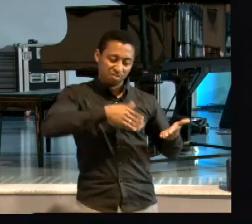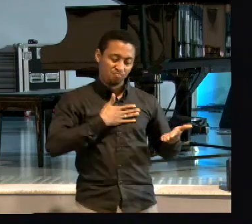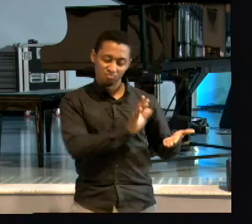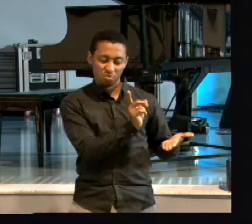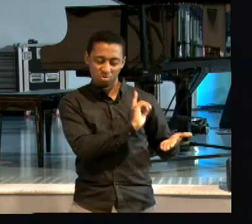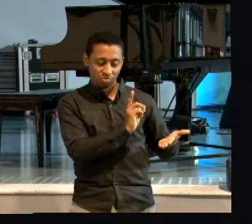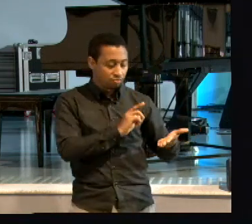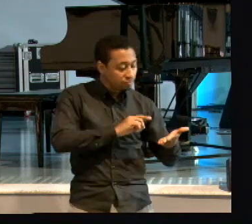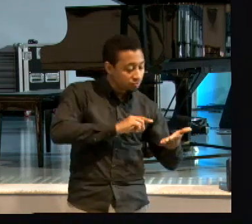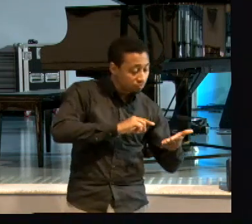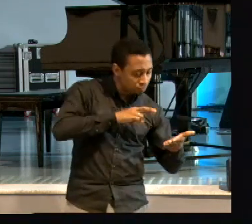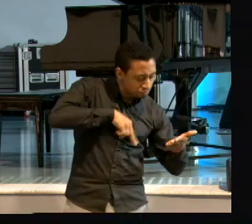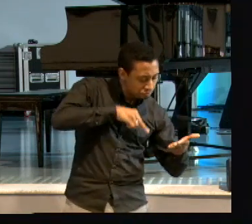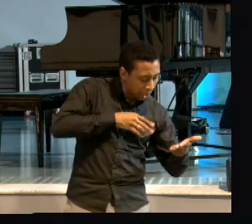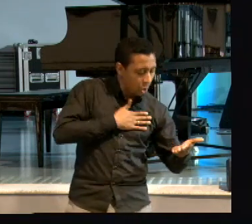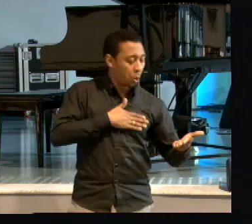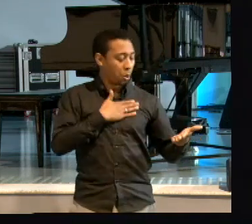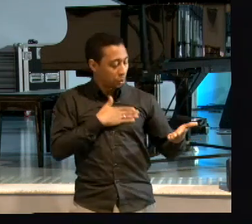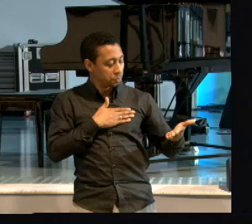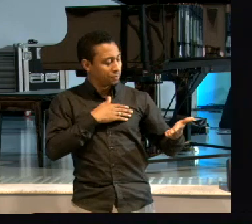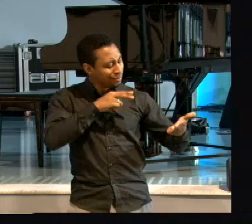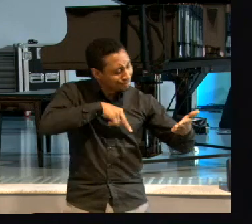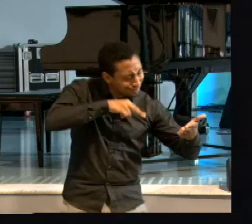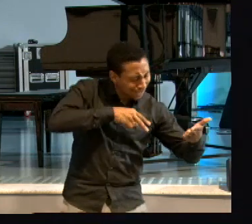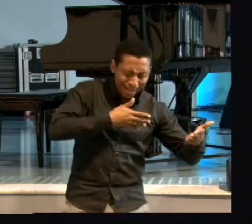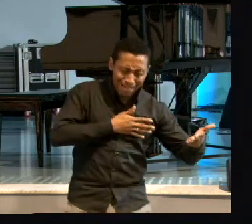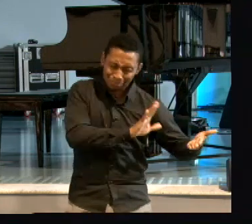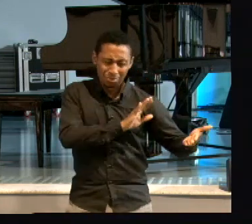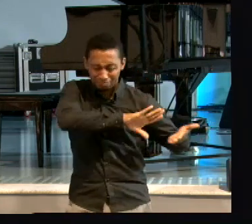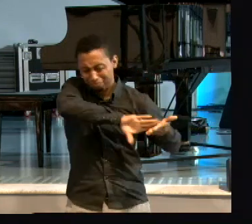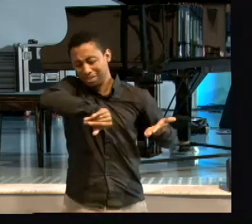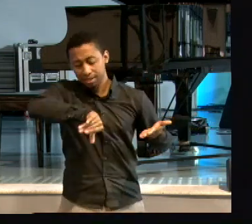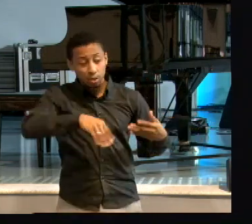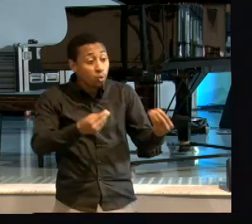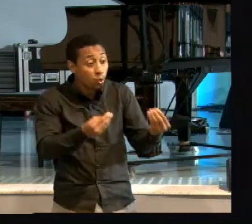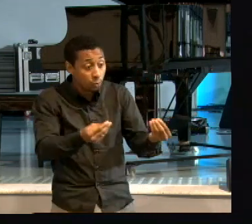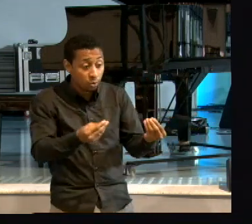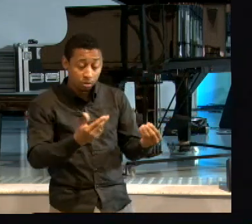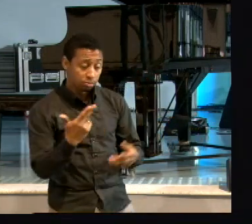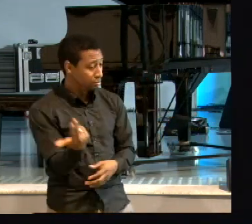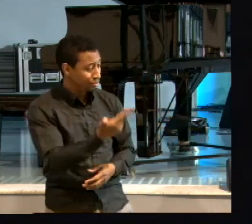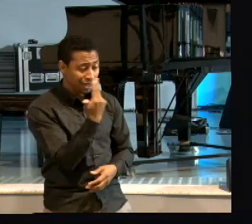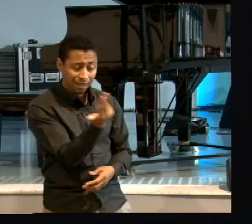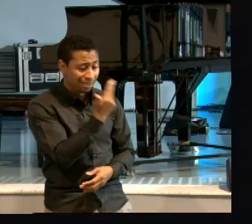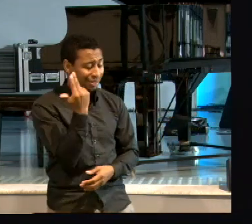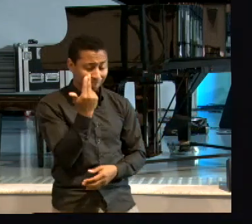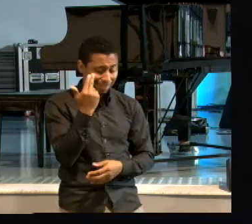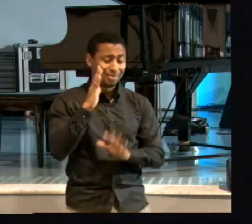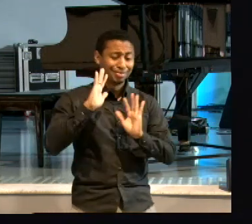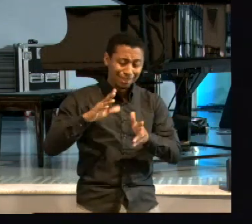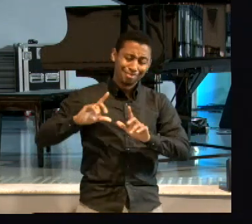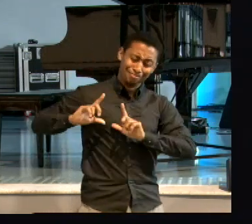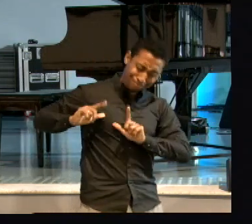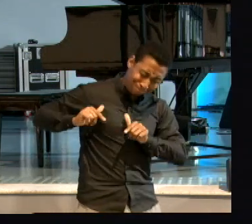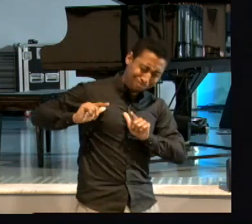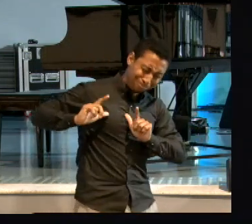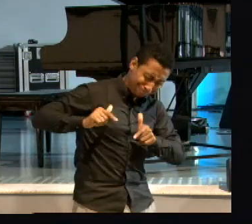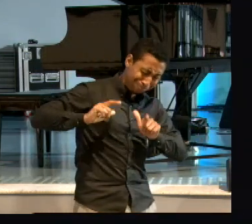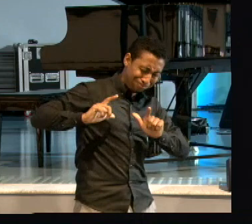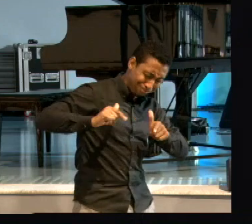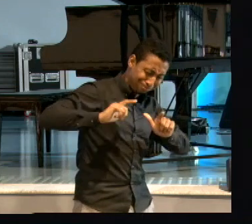mesmo. O que me faz perceber que esse problema vem sendo enfrentado ao longo de toda a história da igreja.